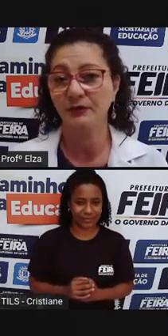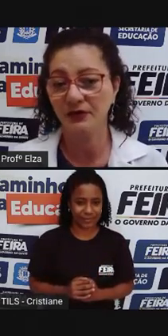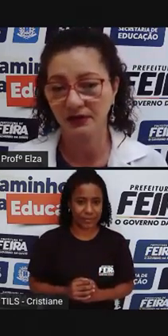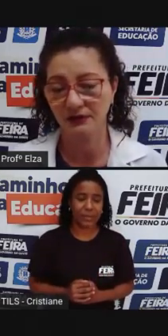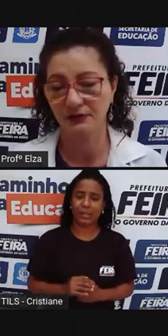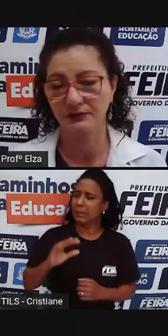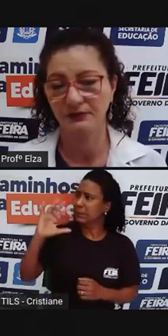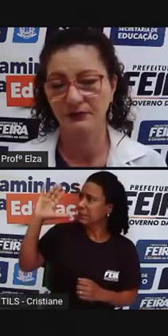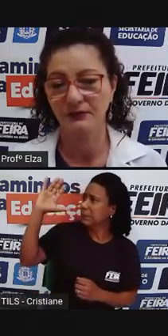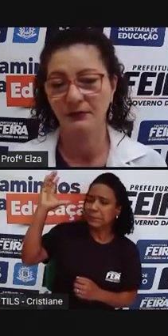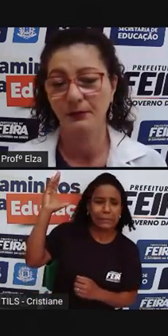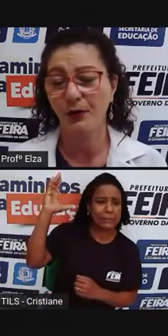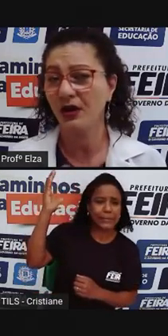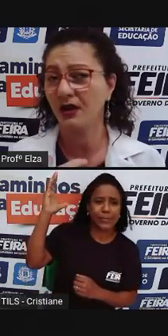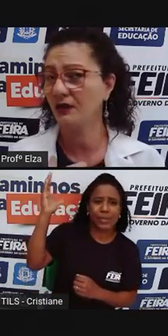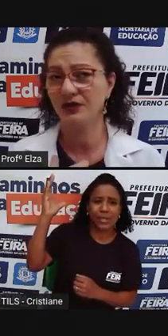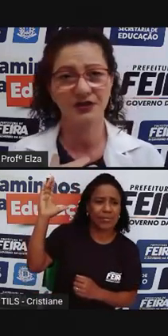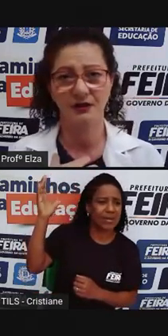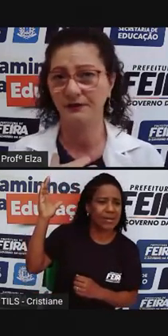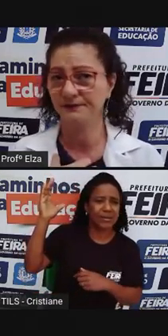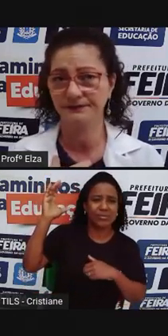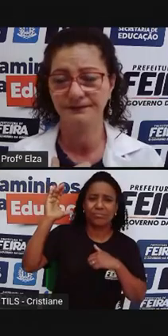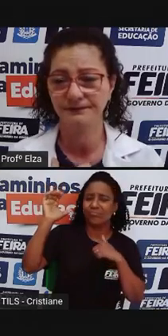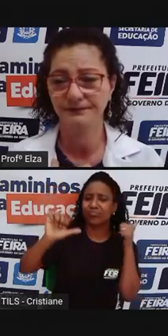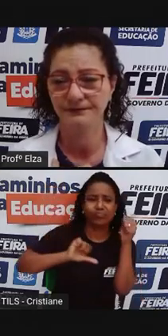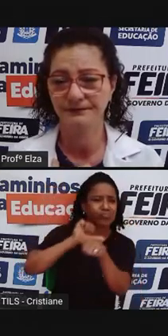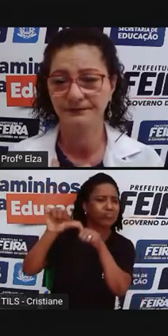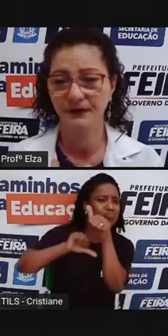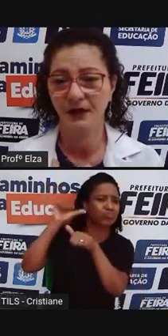está mudando. Por que nós não?